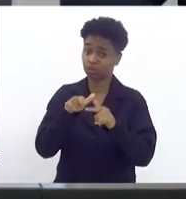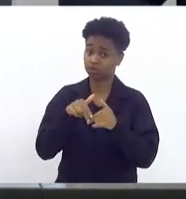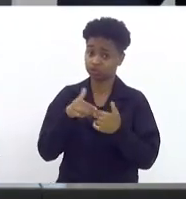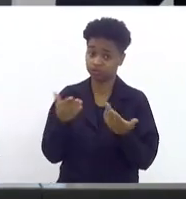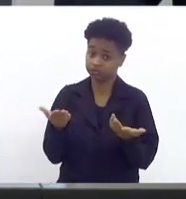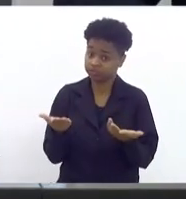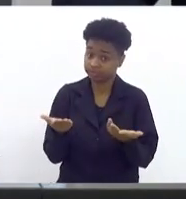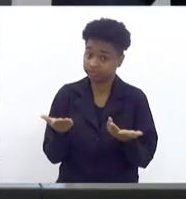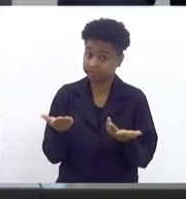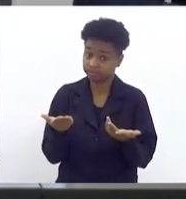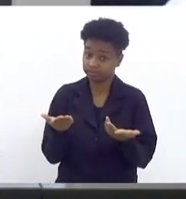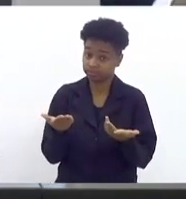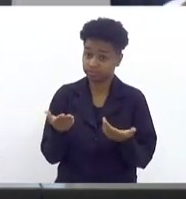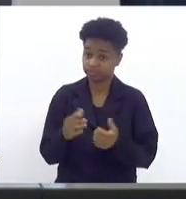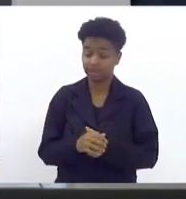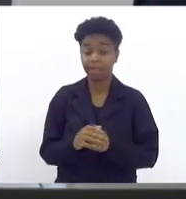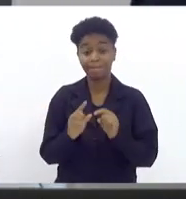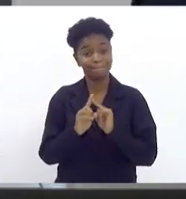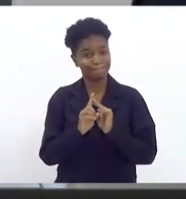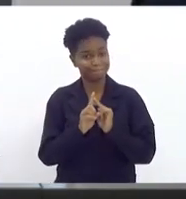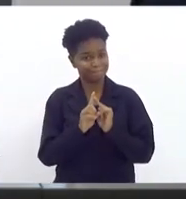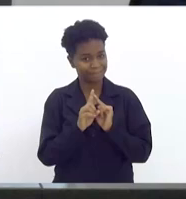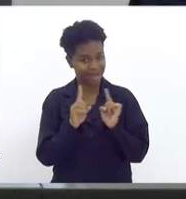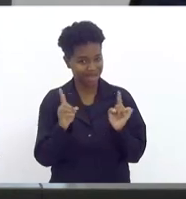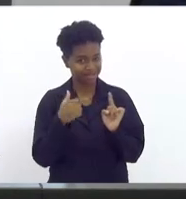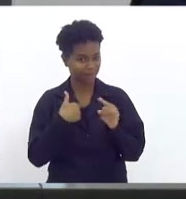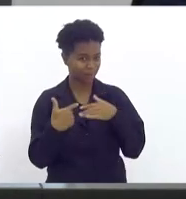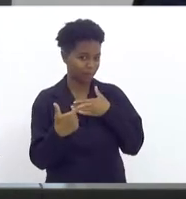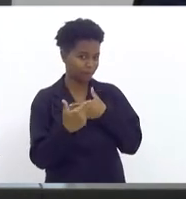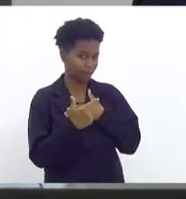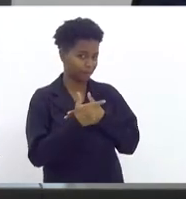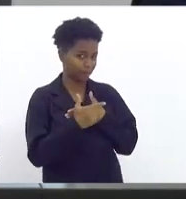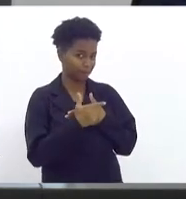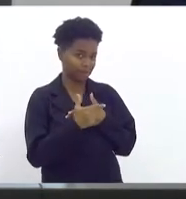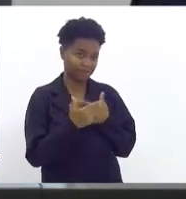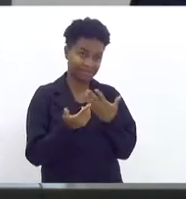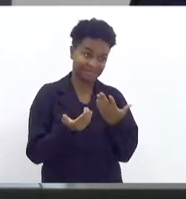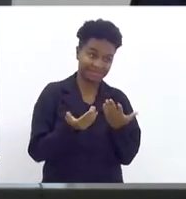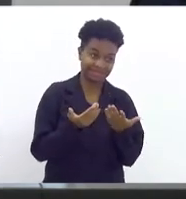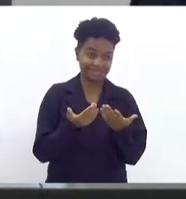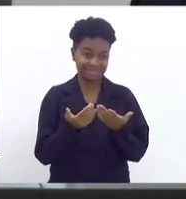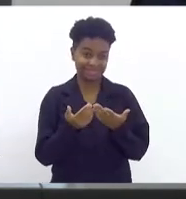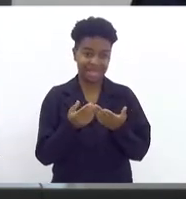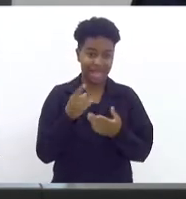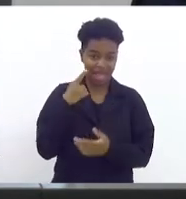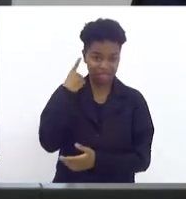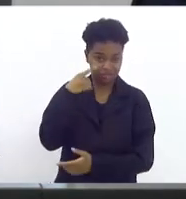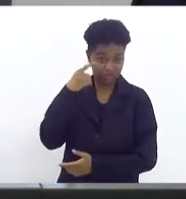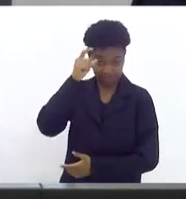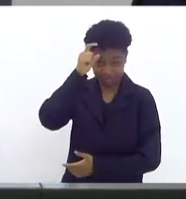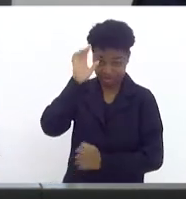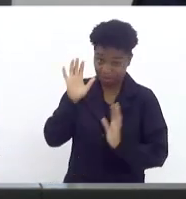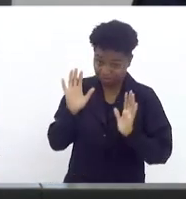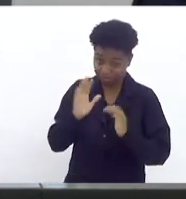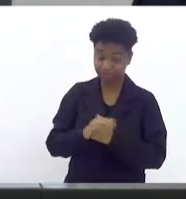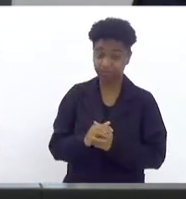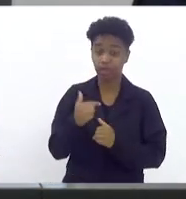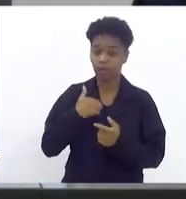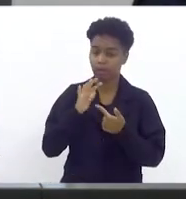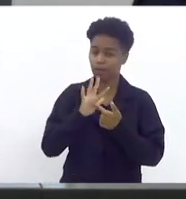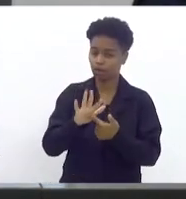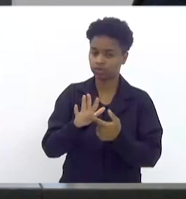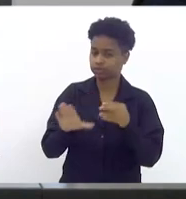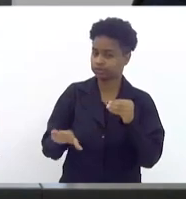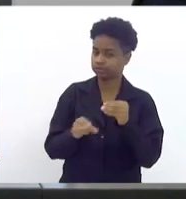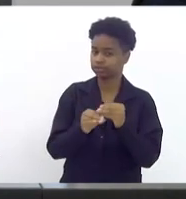sim, ordem econômica. Só que, por outro lado, fazendo papel aqui de advogado do diabo, eu trago até mais uma razão que se